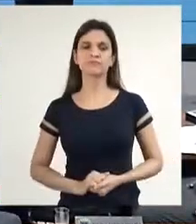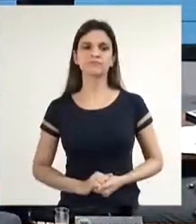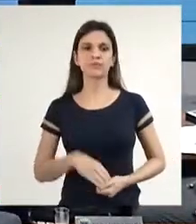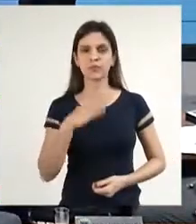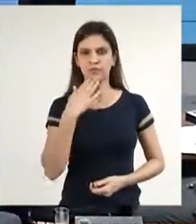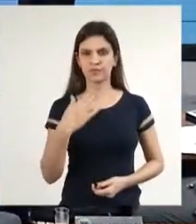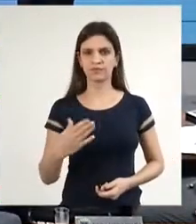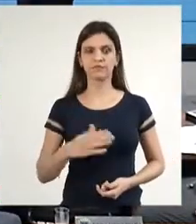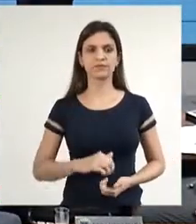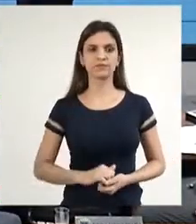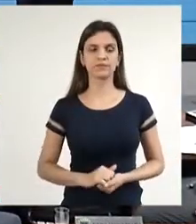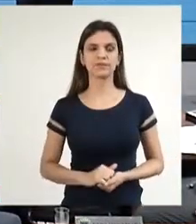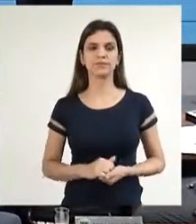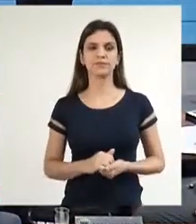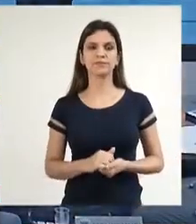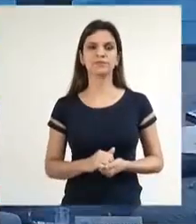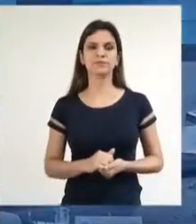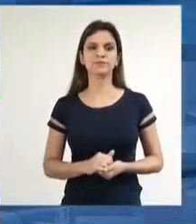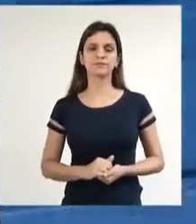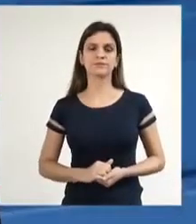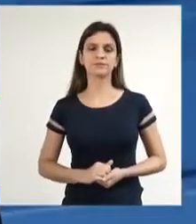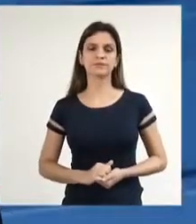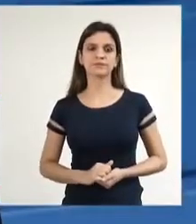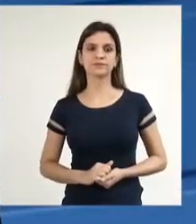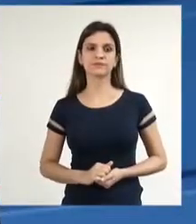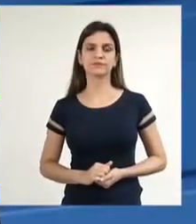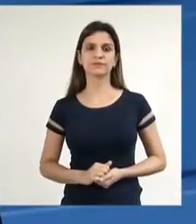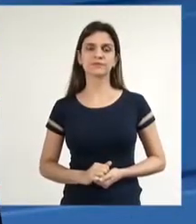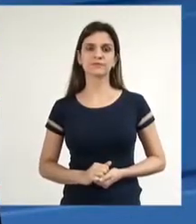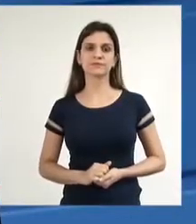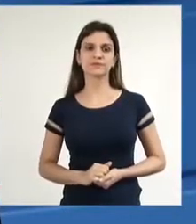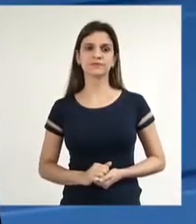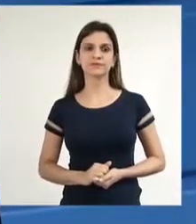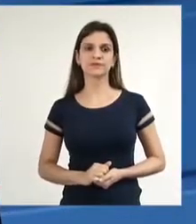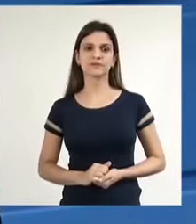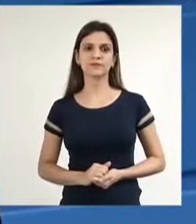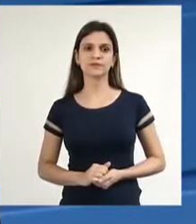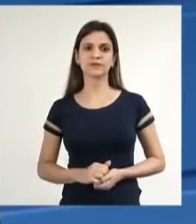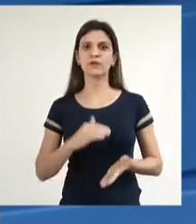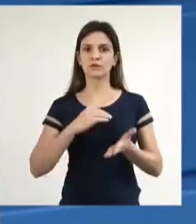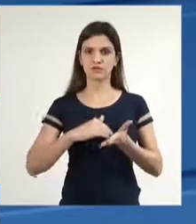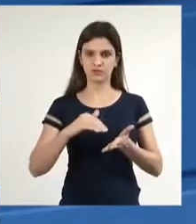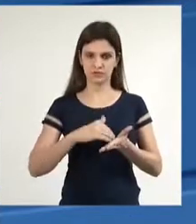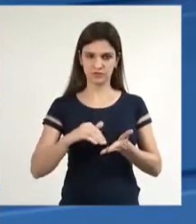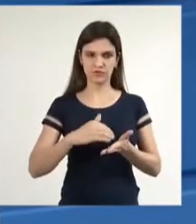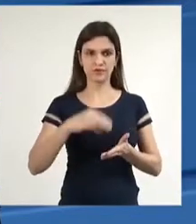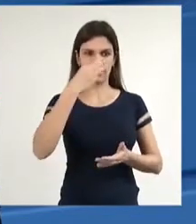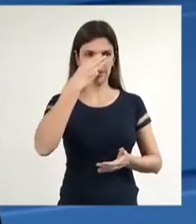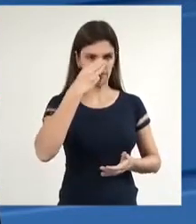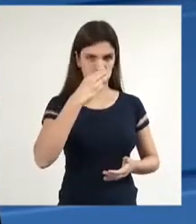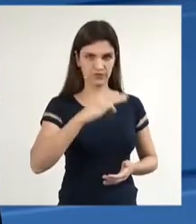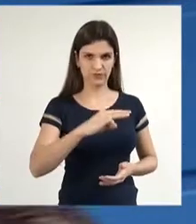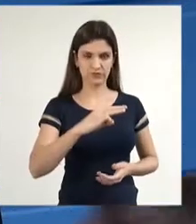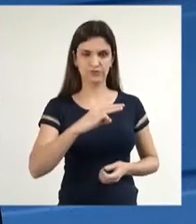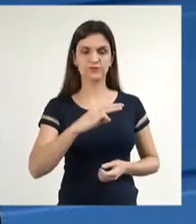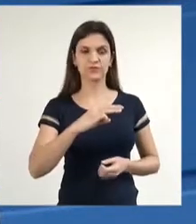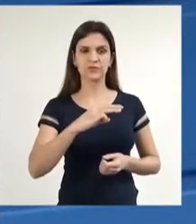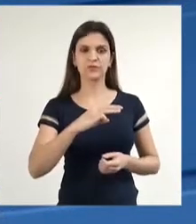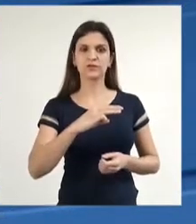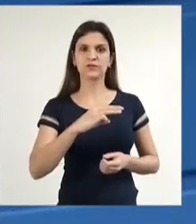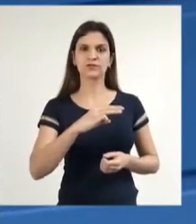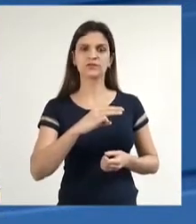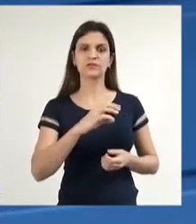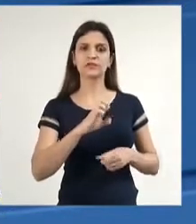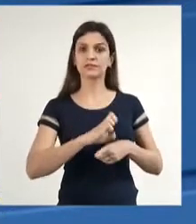também, nobre presidente, ao senhor Murilo Zawit, secretário de Estado